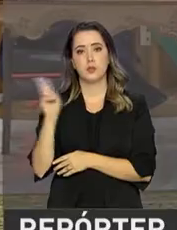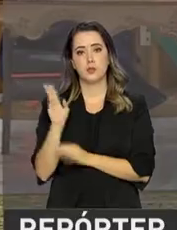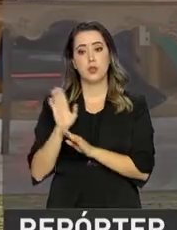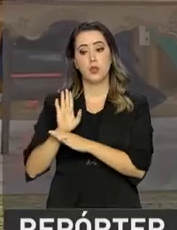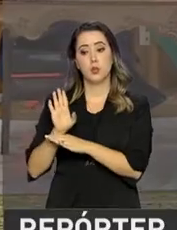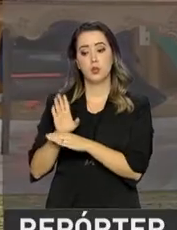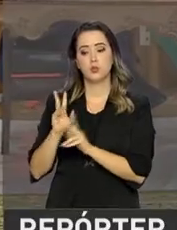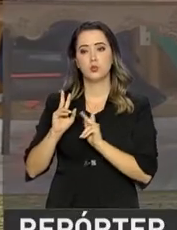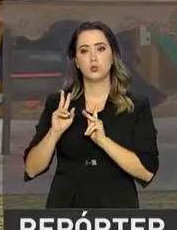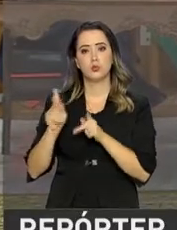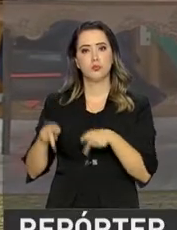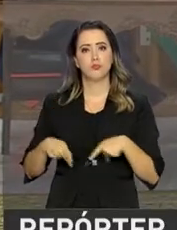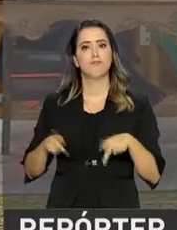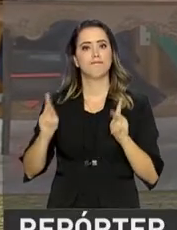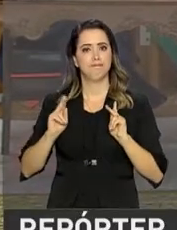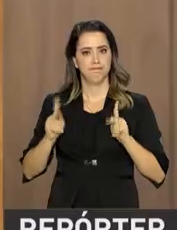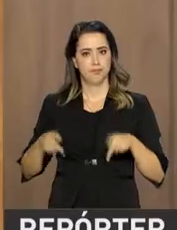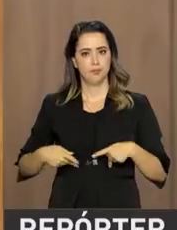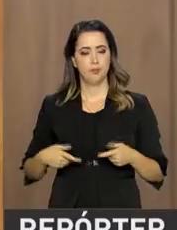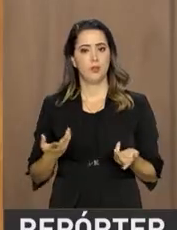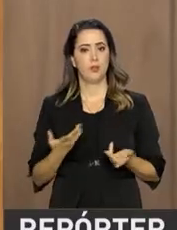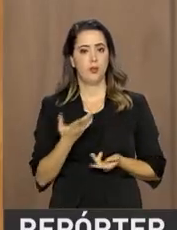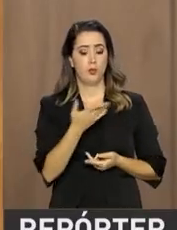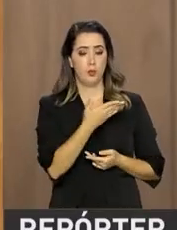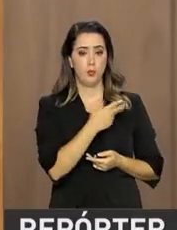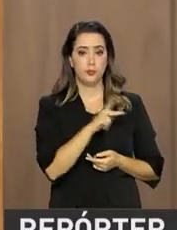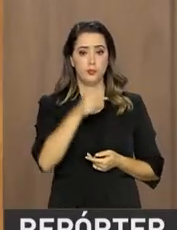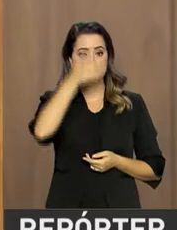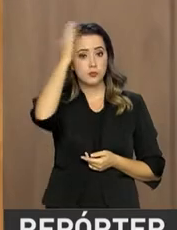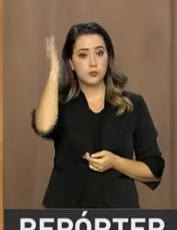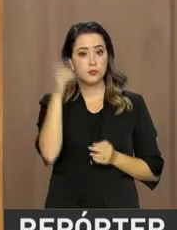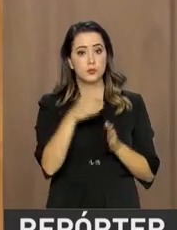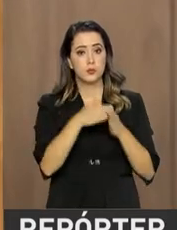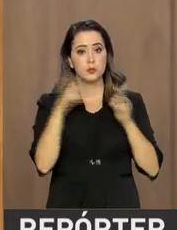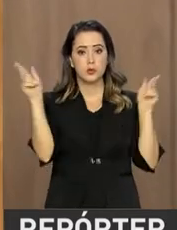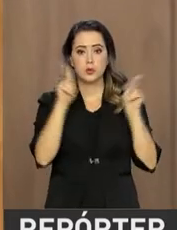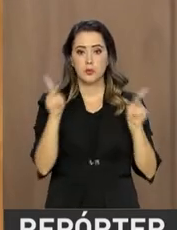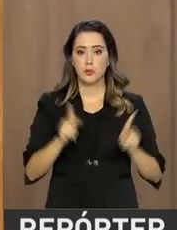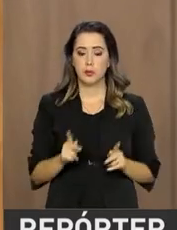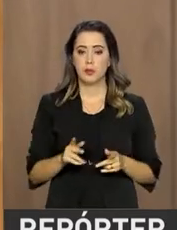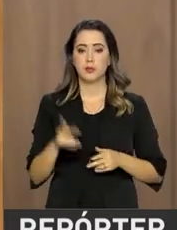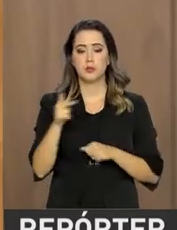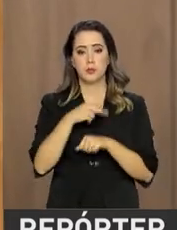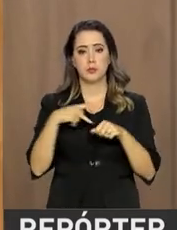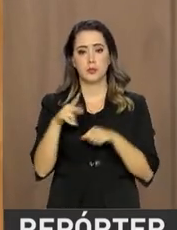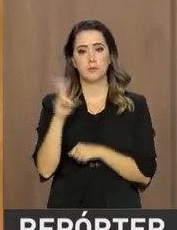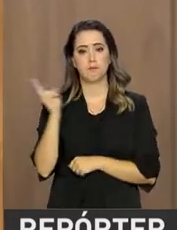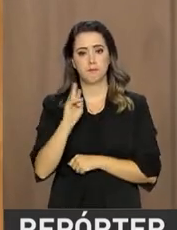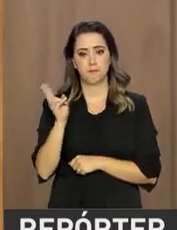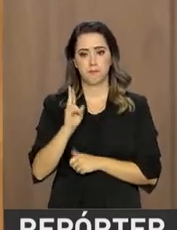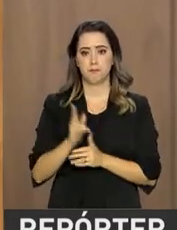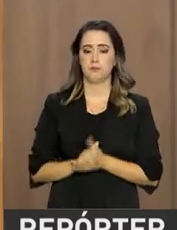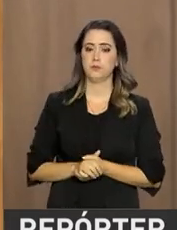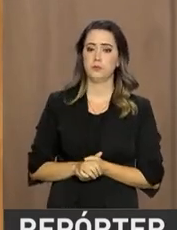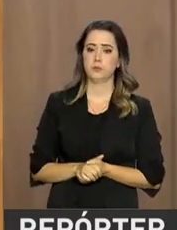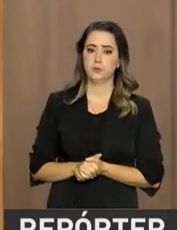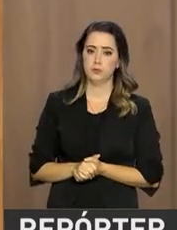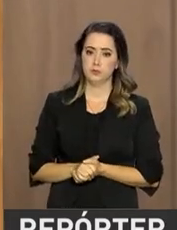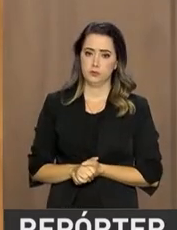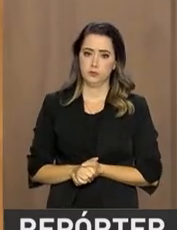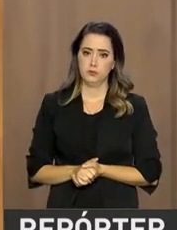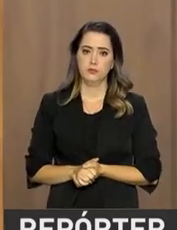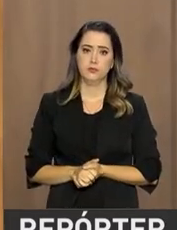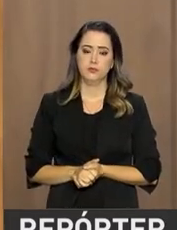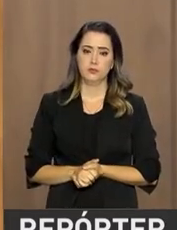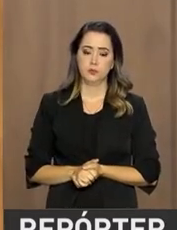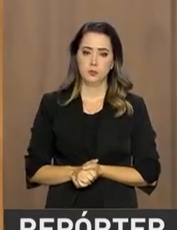humanitária. O presidente Michel Temer pediu a pacificação política do país vizinho. E nós fizemos questão de